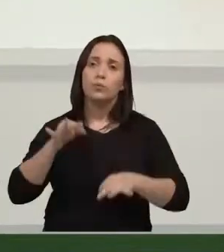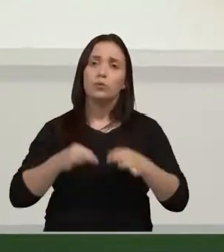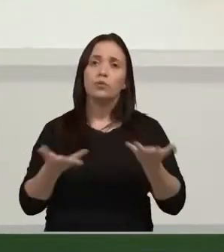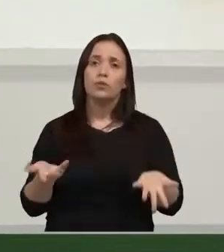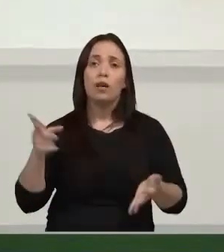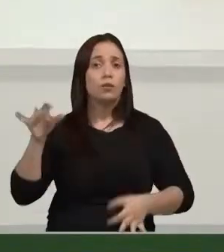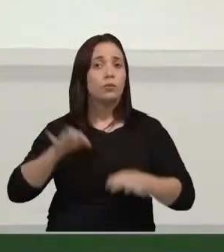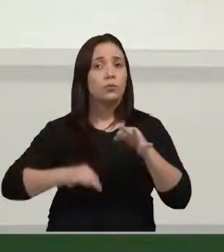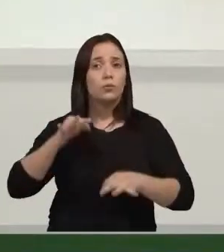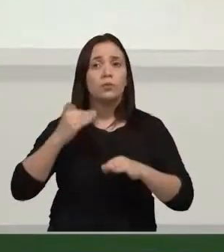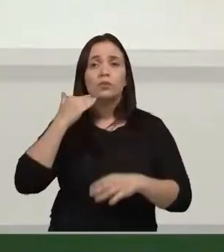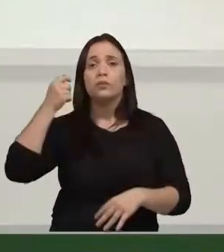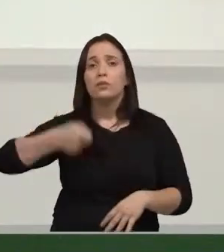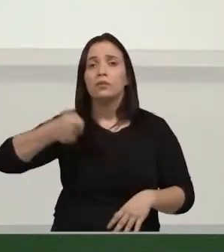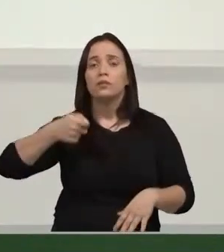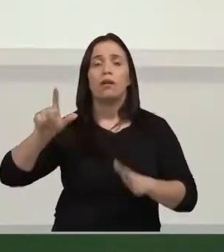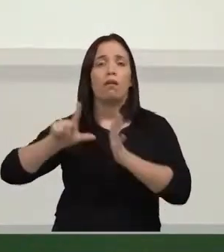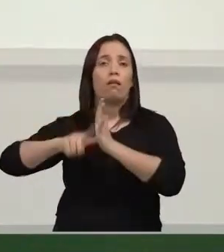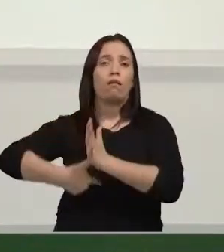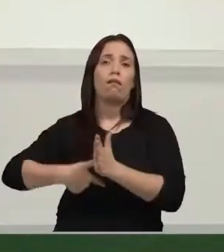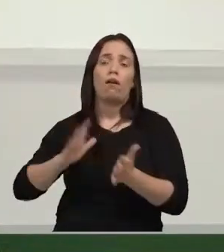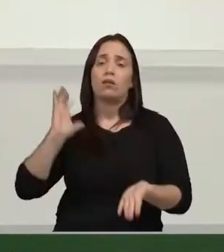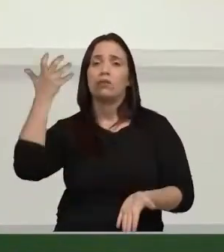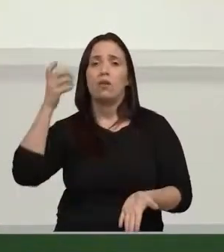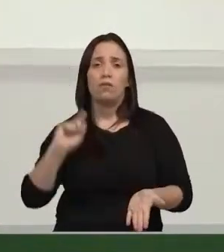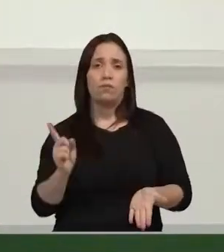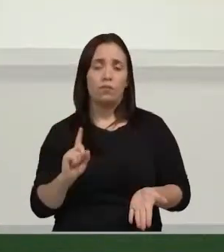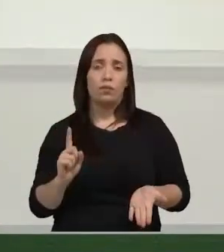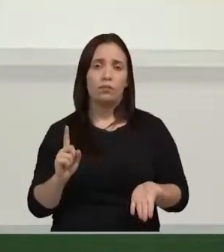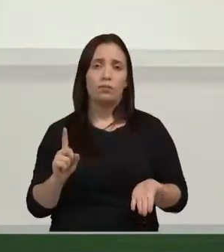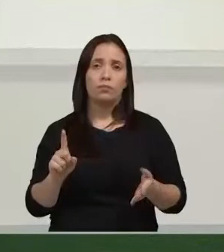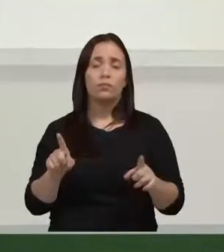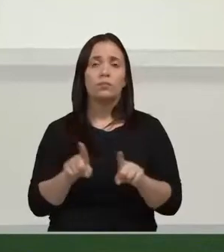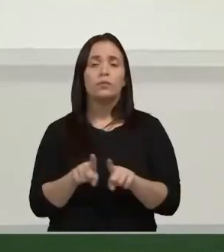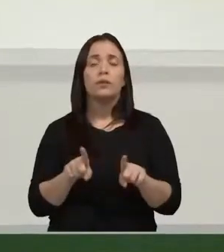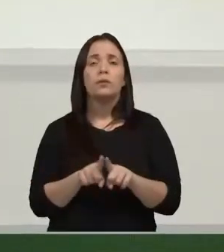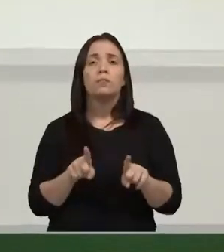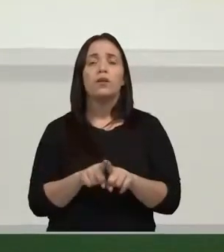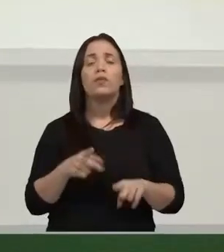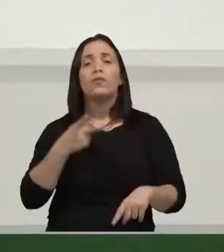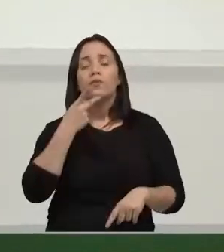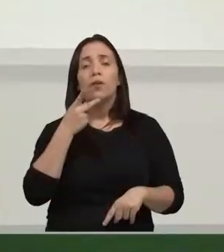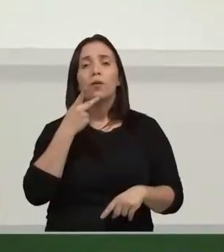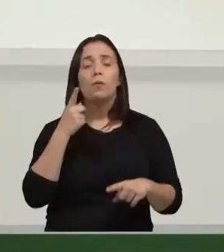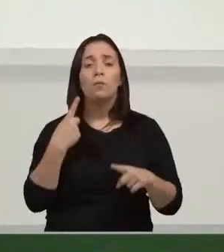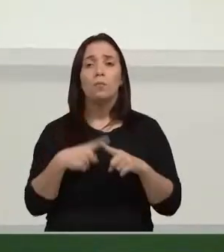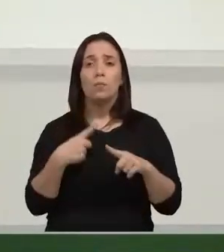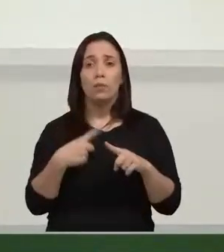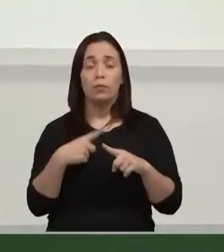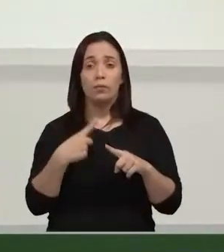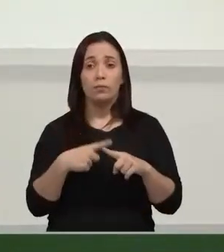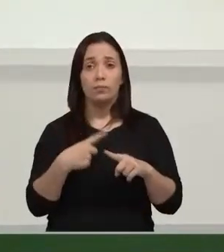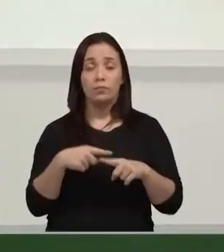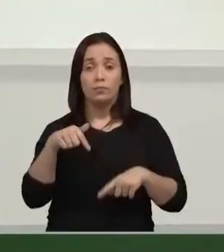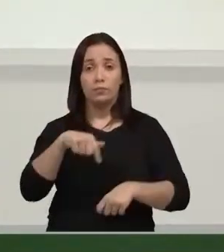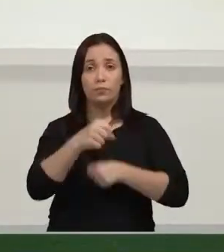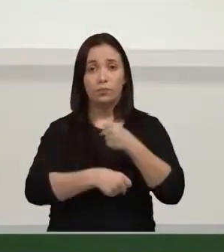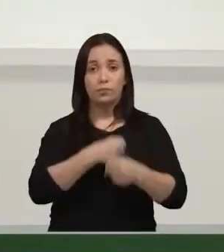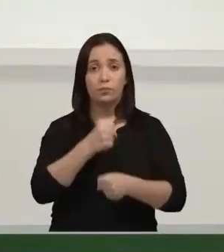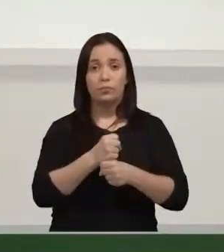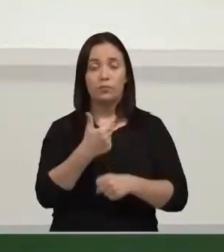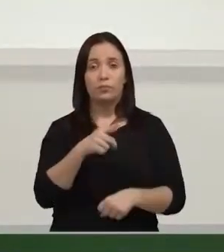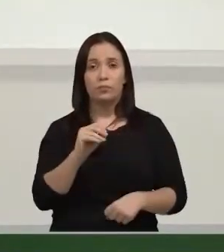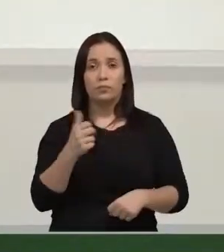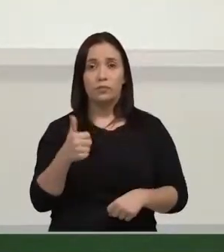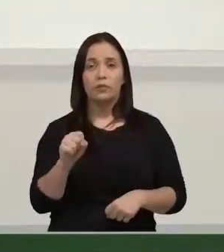PSDB, que é o principal partido mais forte, adversário do governador Camilo Santana, foi atrás de quê? De um general, para dar... Guilherme